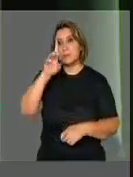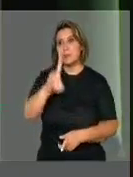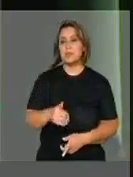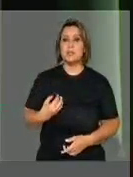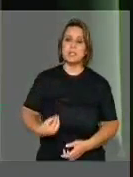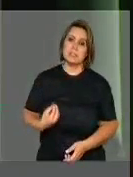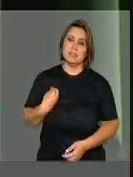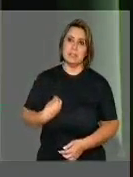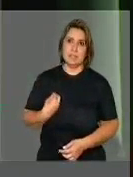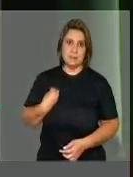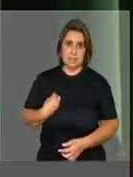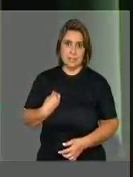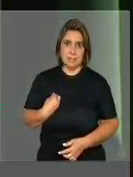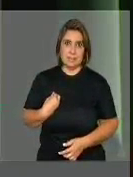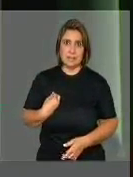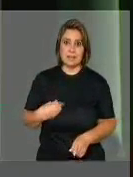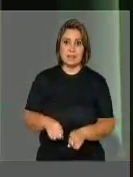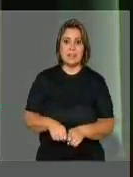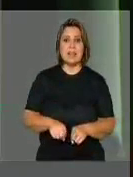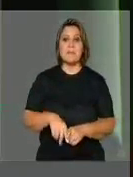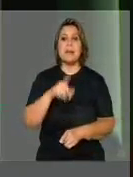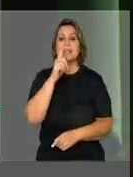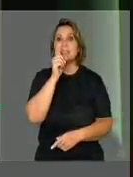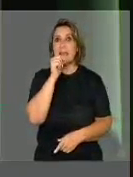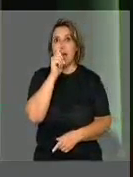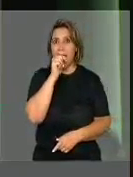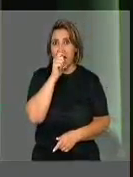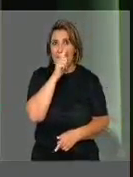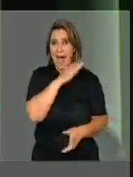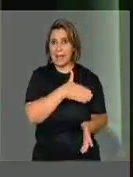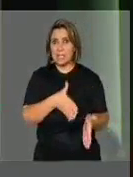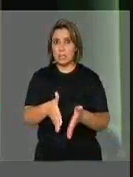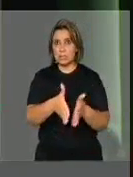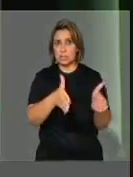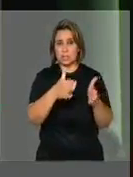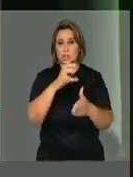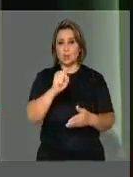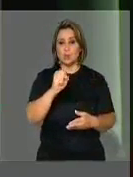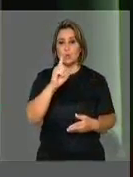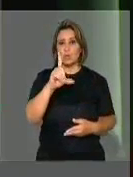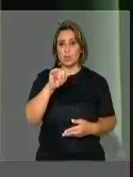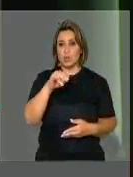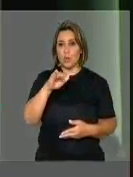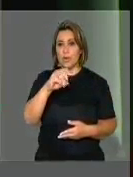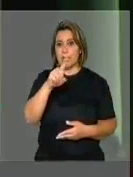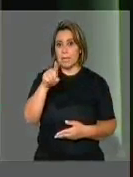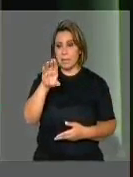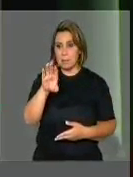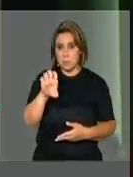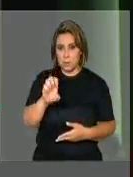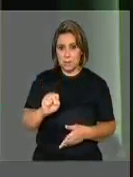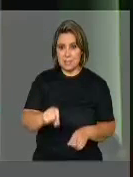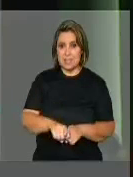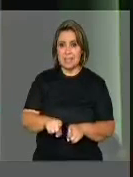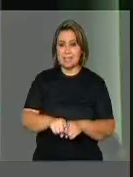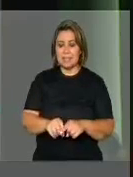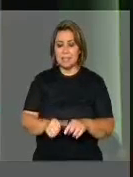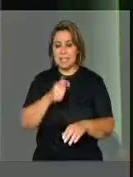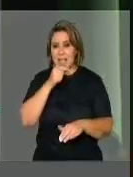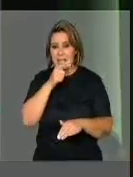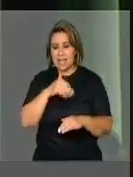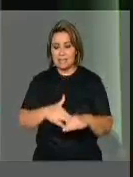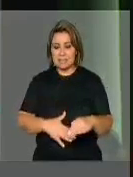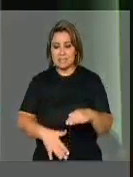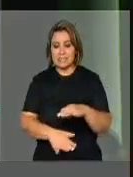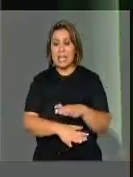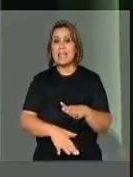vida, mas o aquífero Solimões, que na verdade está, digamos, pelo subsolo do